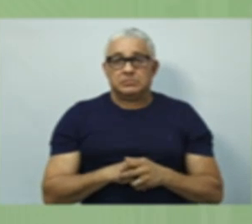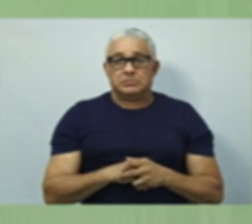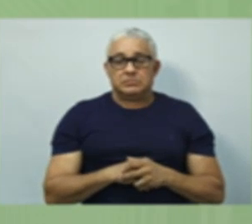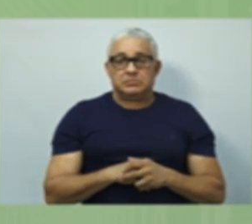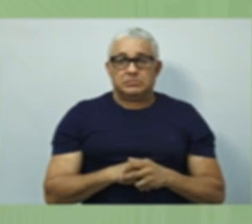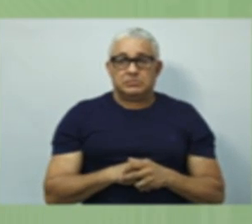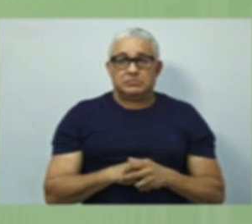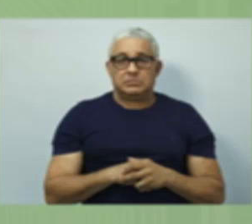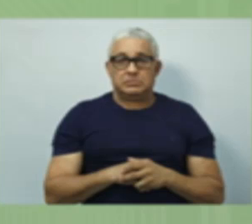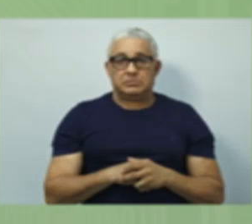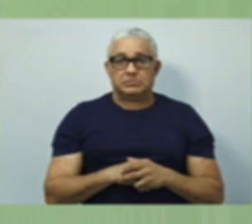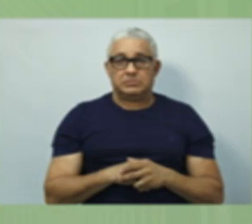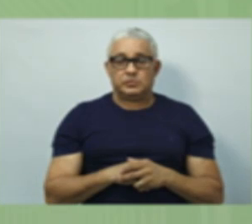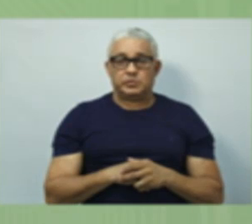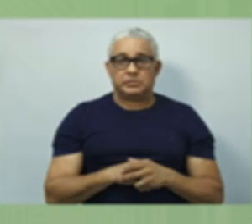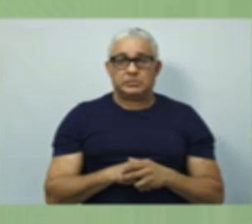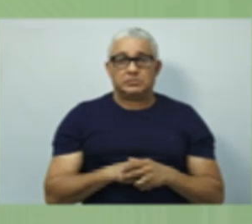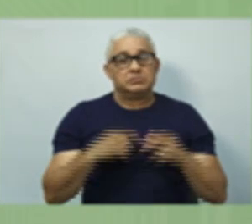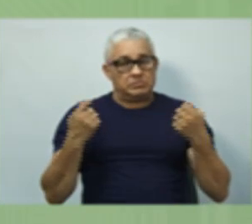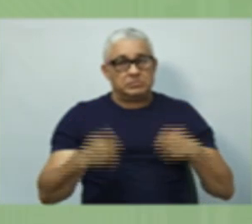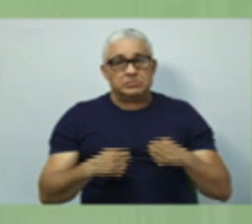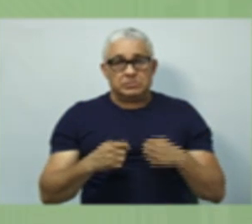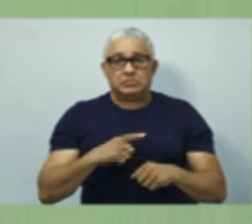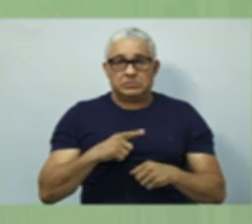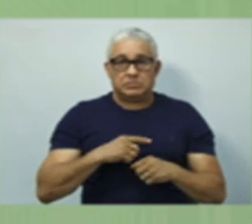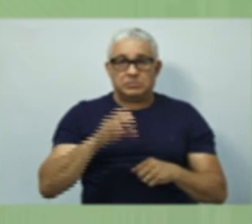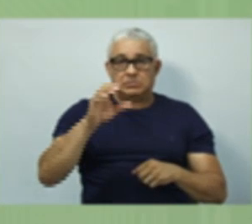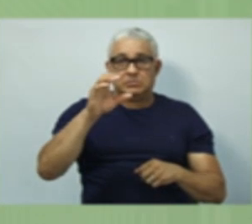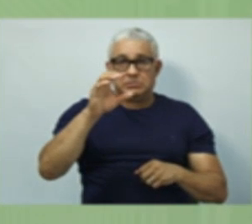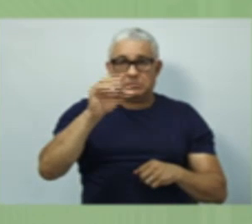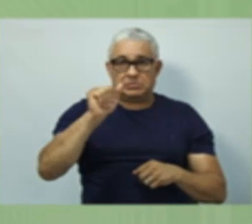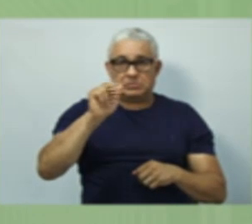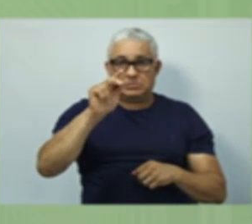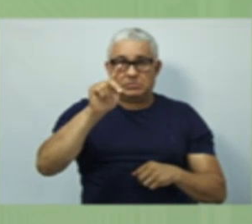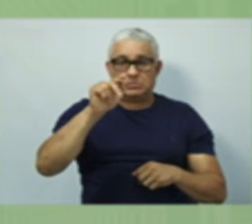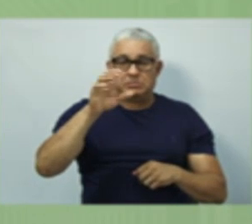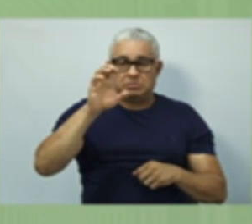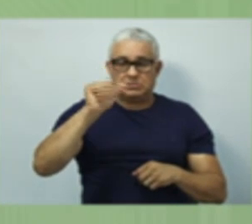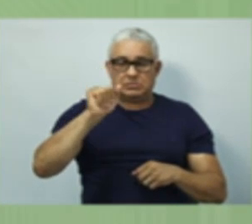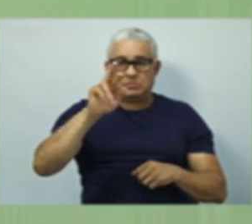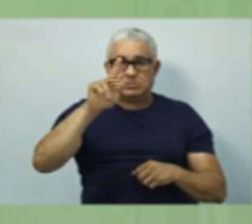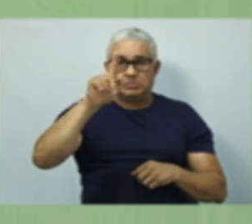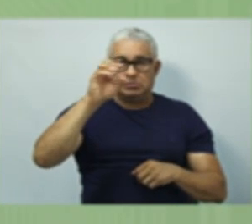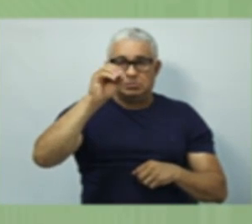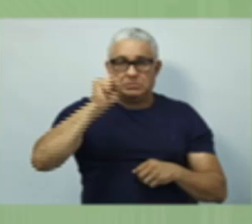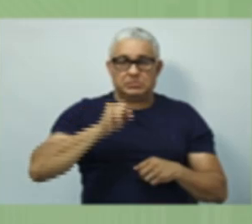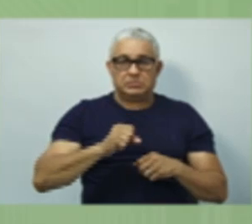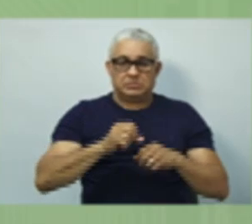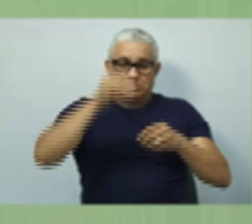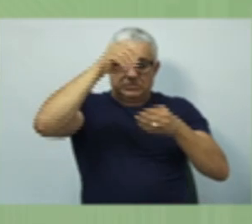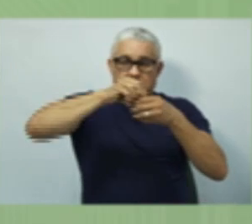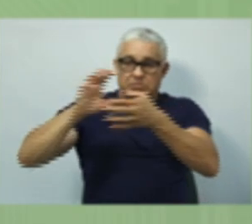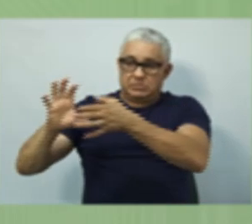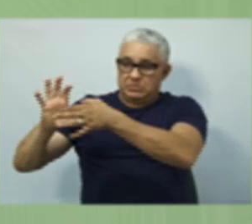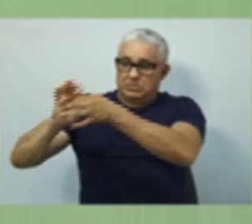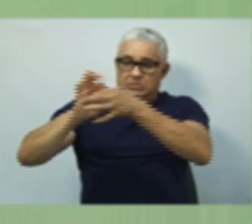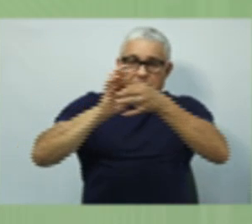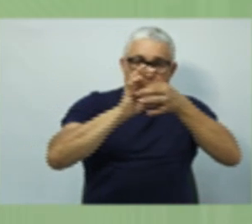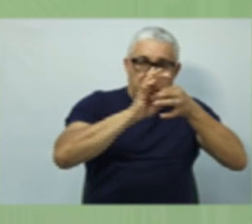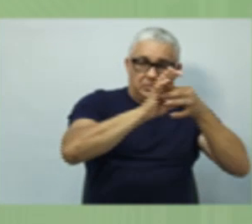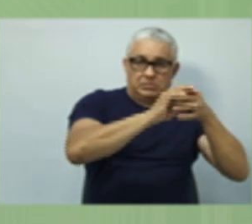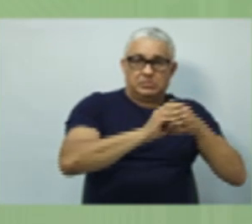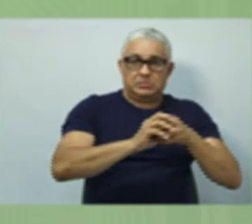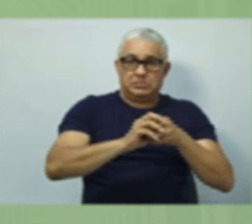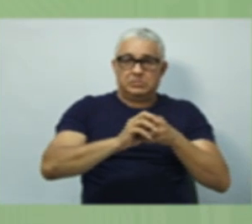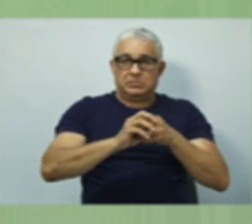ser constituída, ela precisa ter cargos ligados por linhas formais de comunicação dentro de uma escala hierárquica.